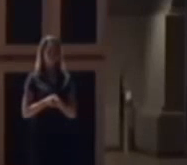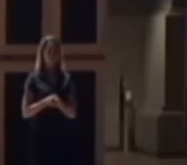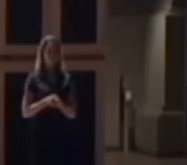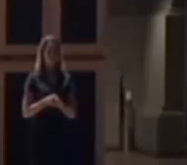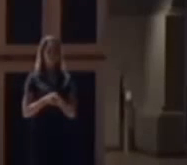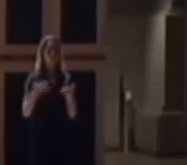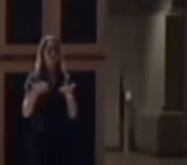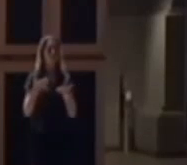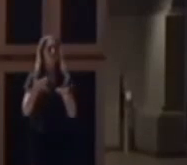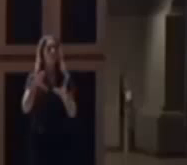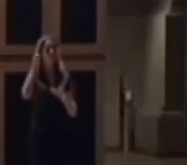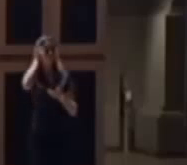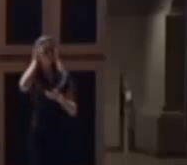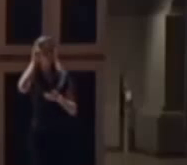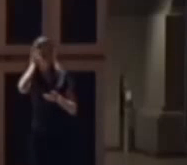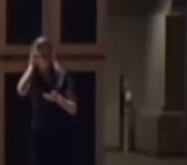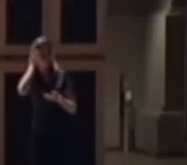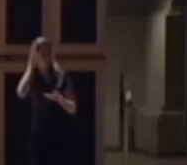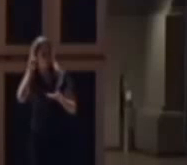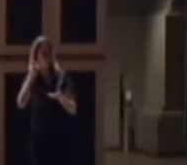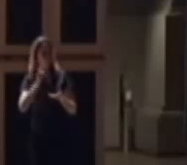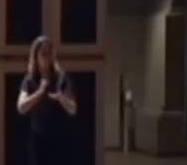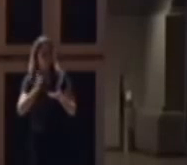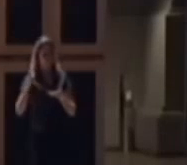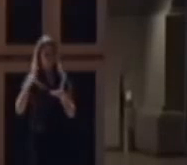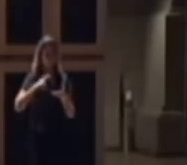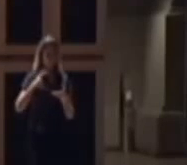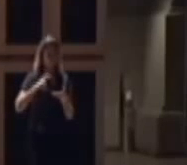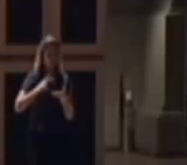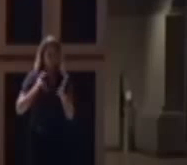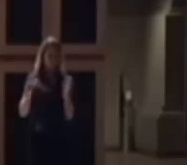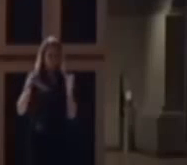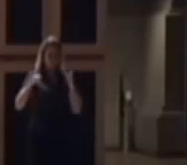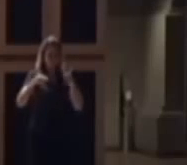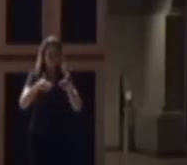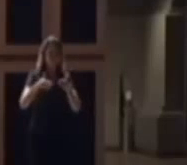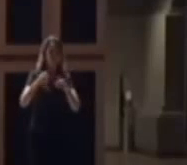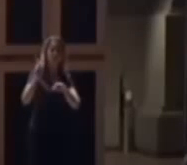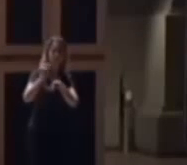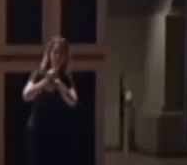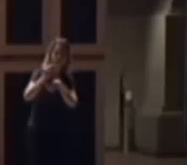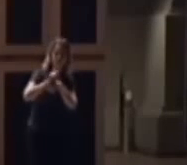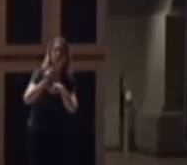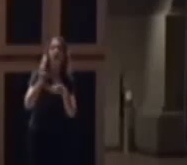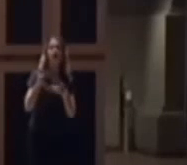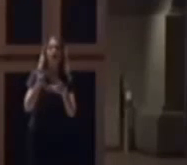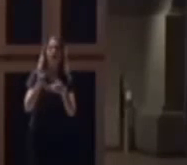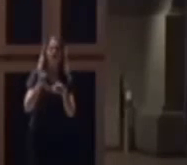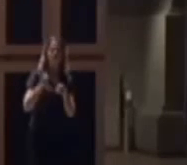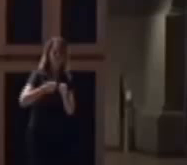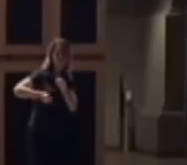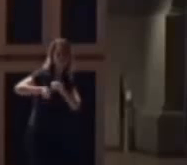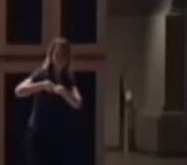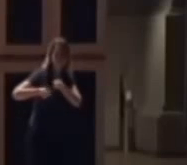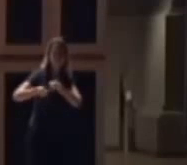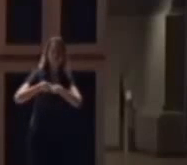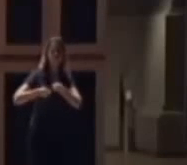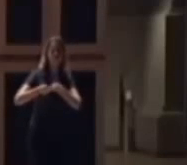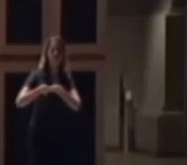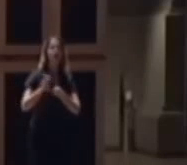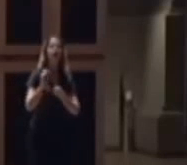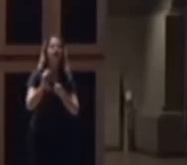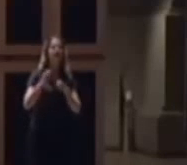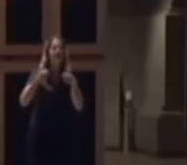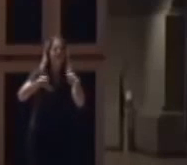de cultura tem especificidades e singularidades no seu processo de gestão, de elaboração, de monitoramento,